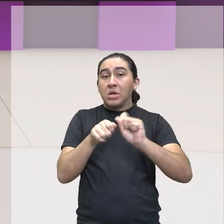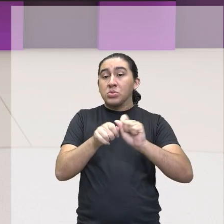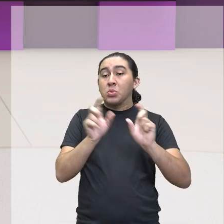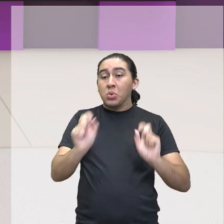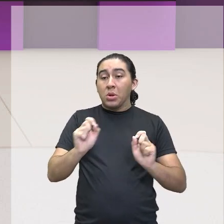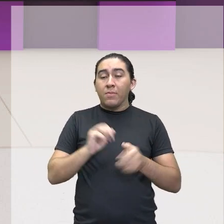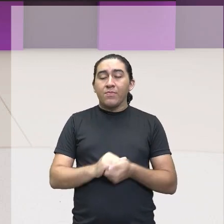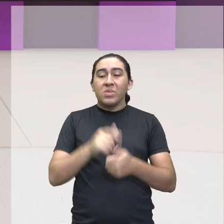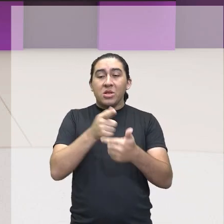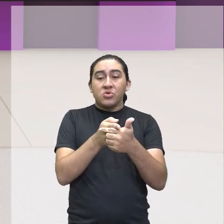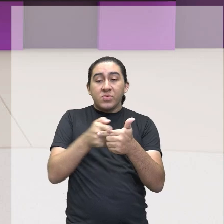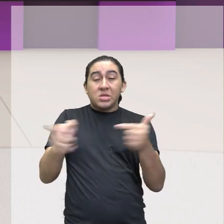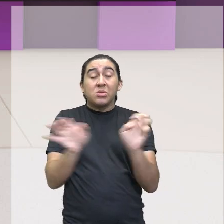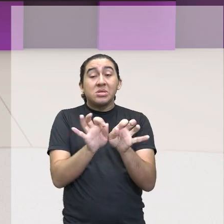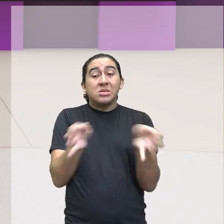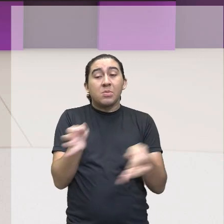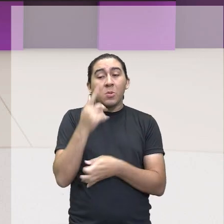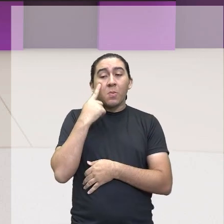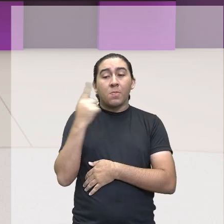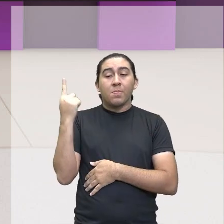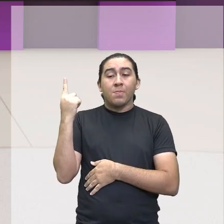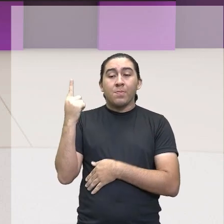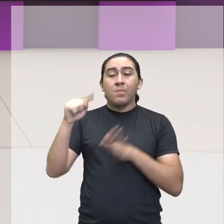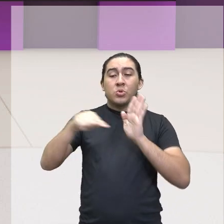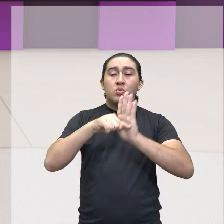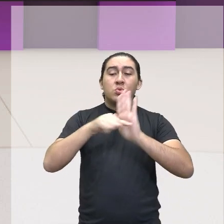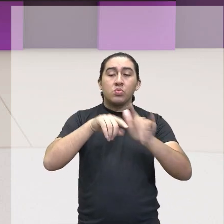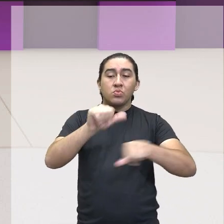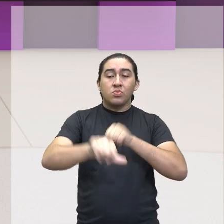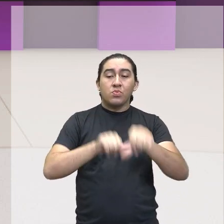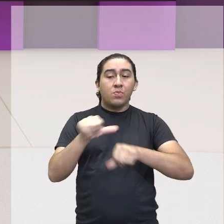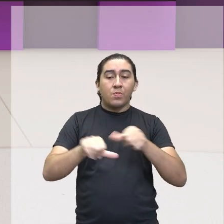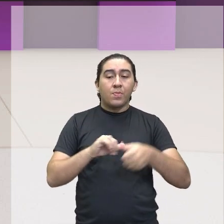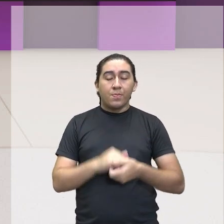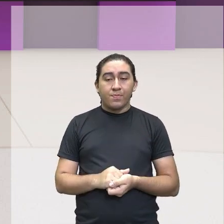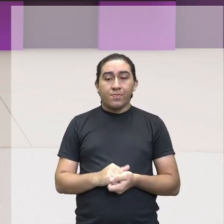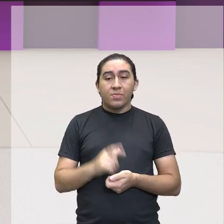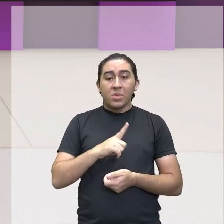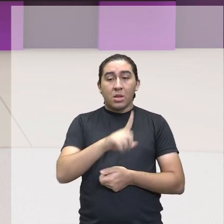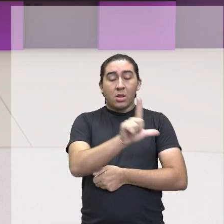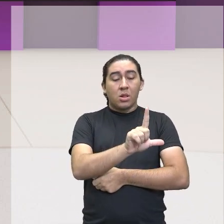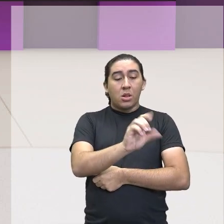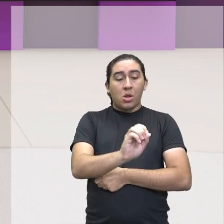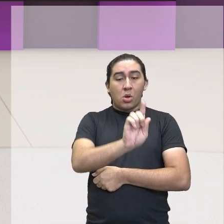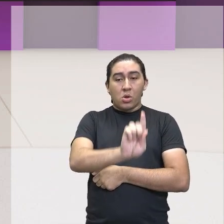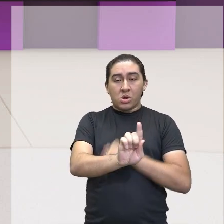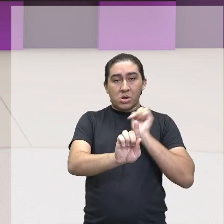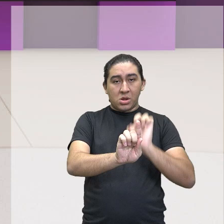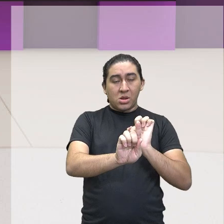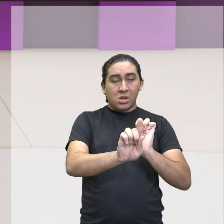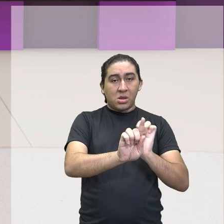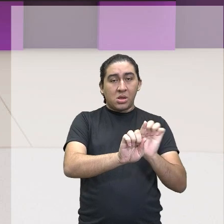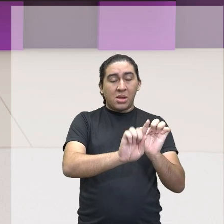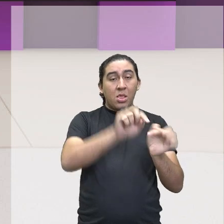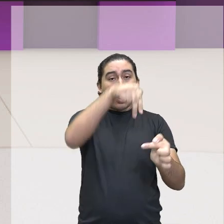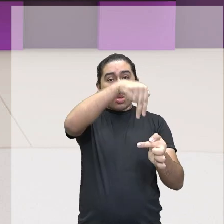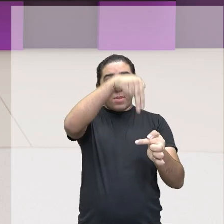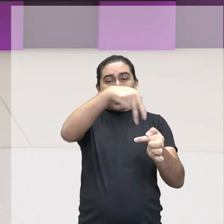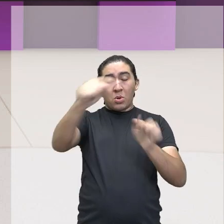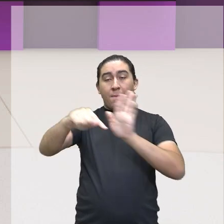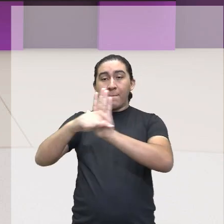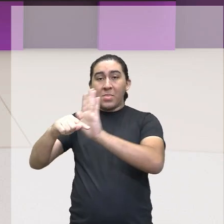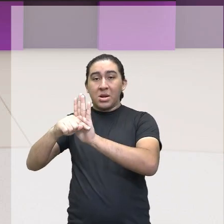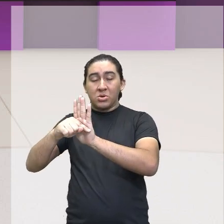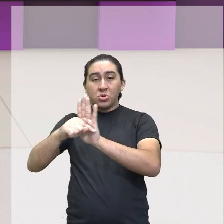fazer dessa divisão uma subtração. Então, você vai pegar o log do numerador menos o log